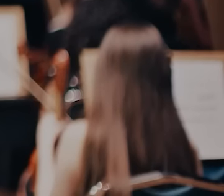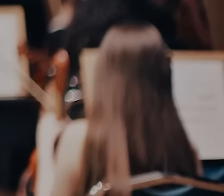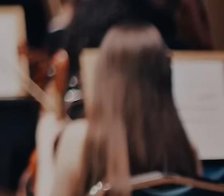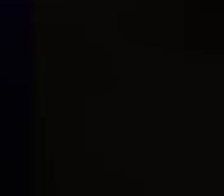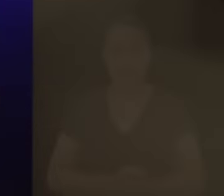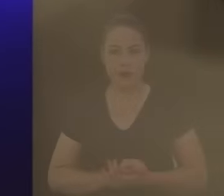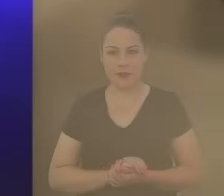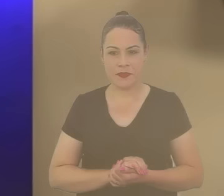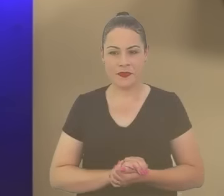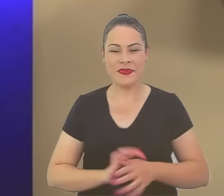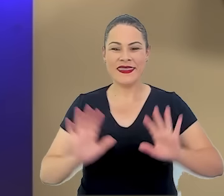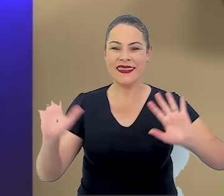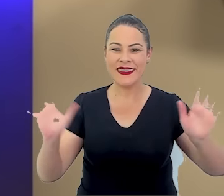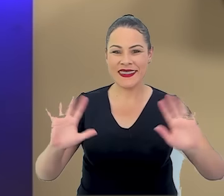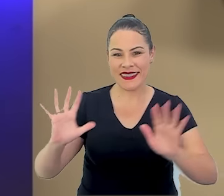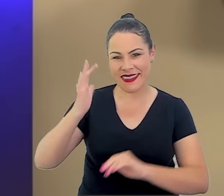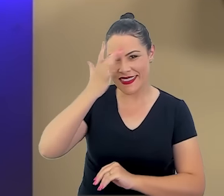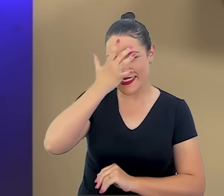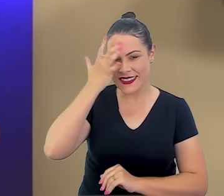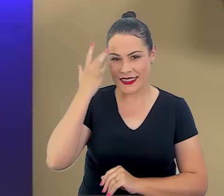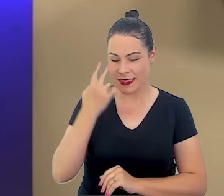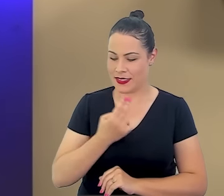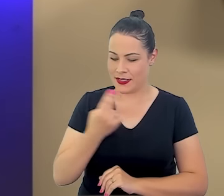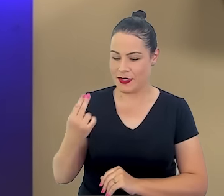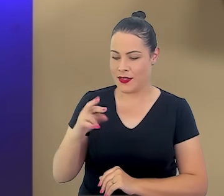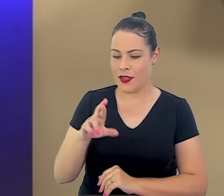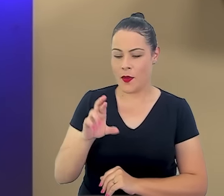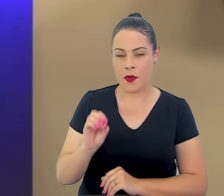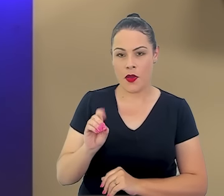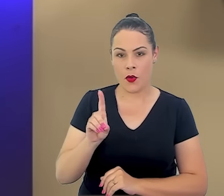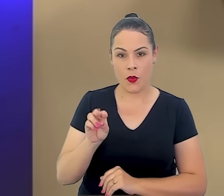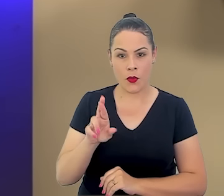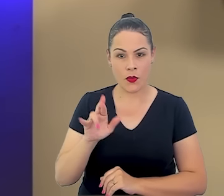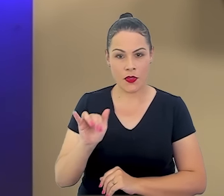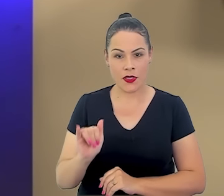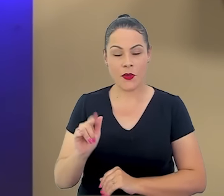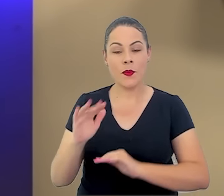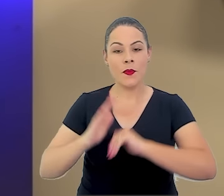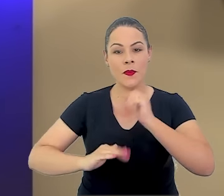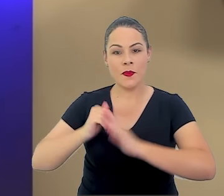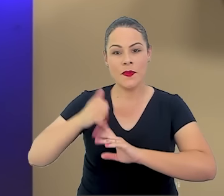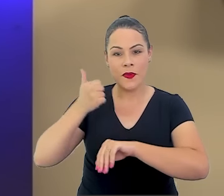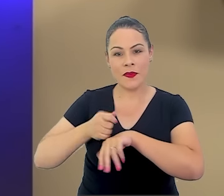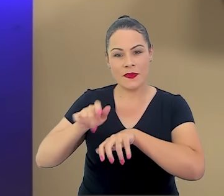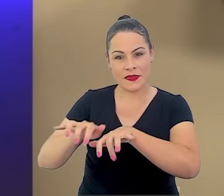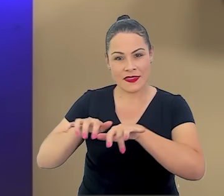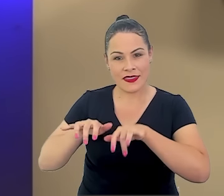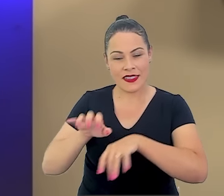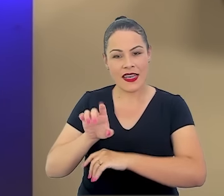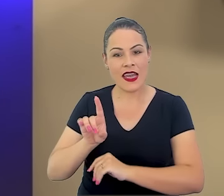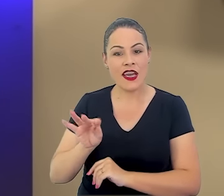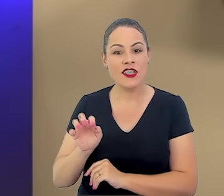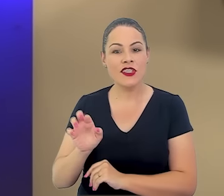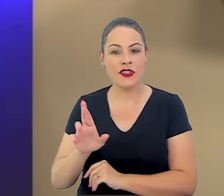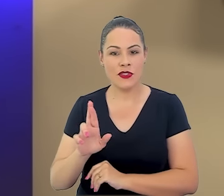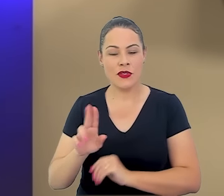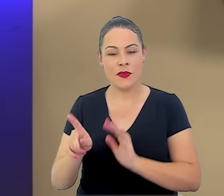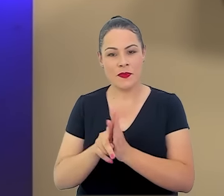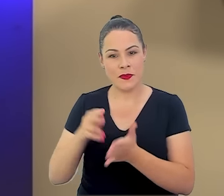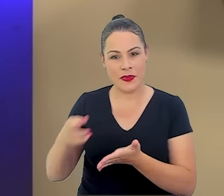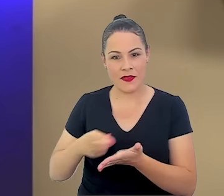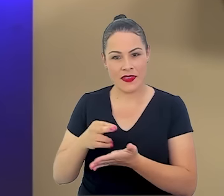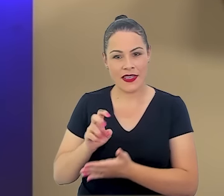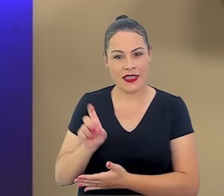vida. Olá, pessoal. Rodrigo Caetano aqui, editor da Exame. Estamos começando mais um